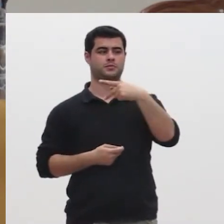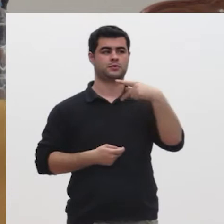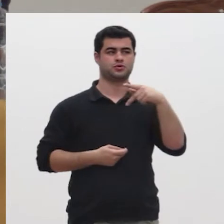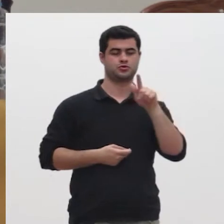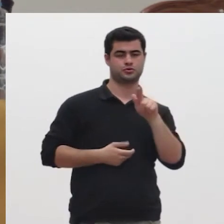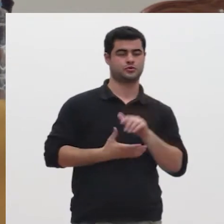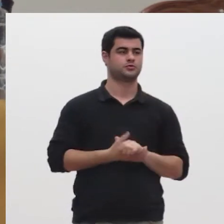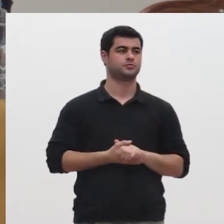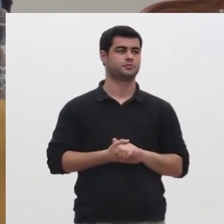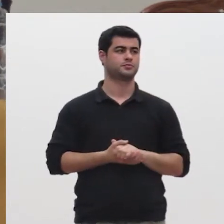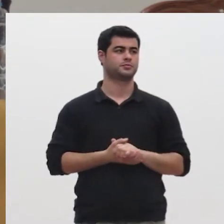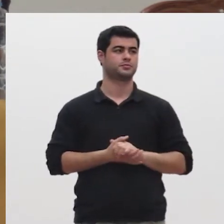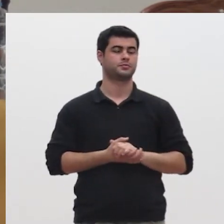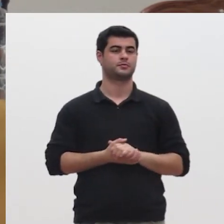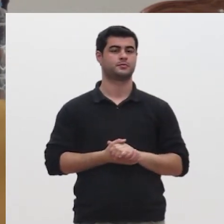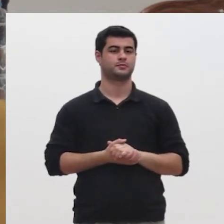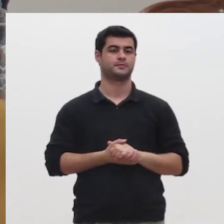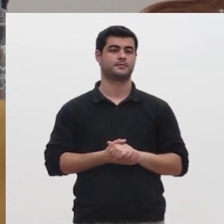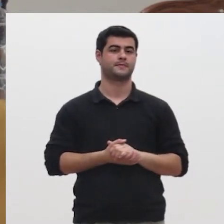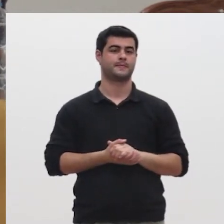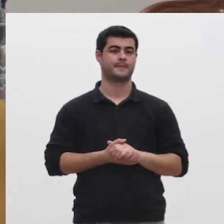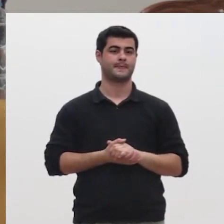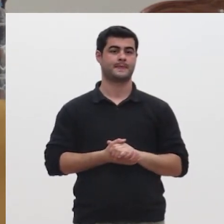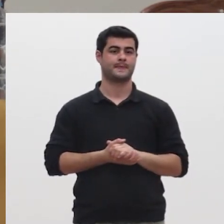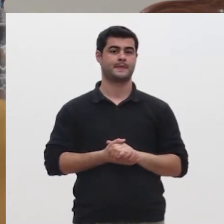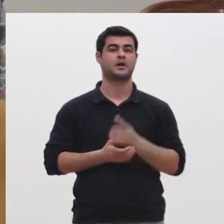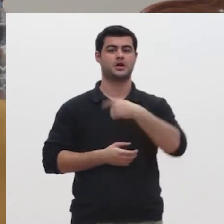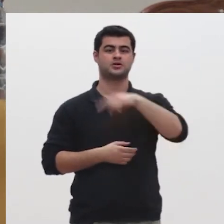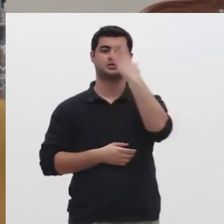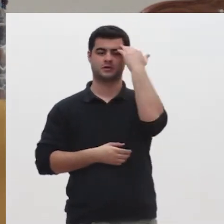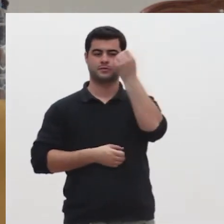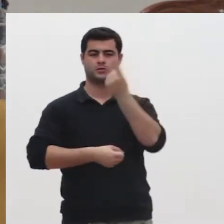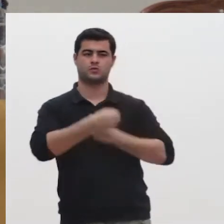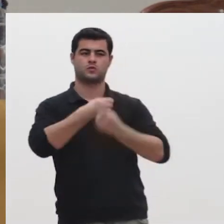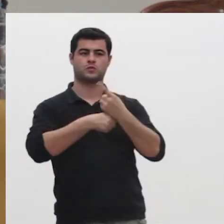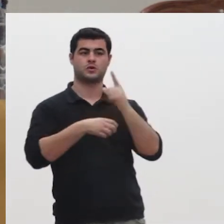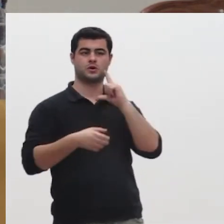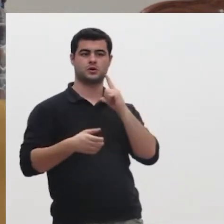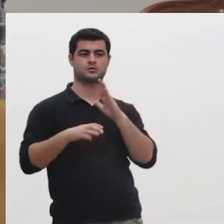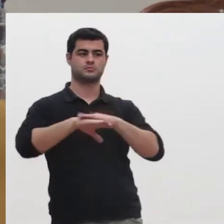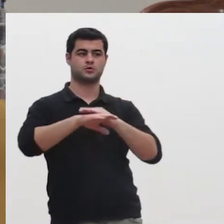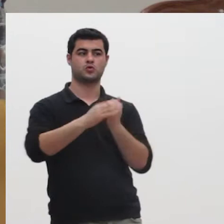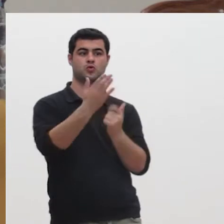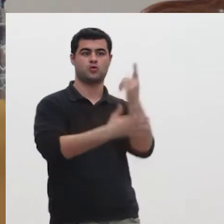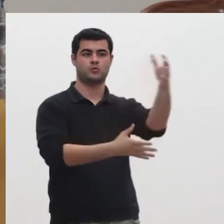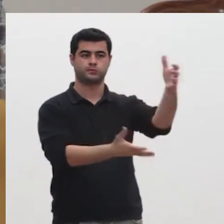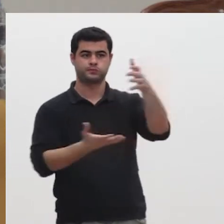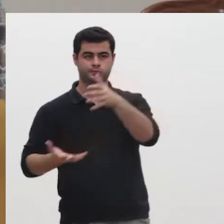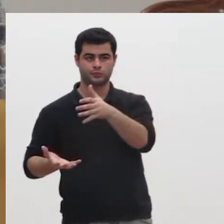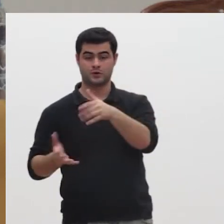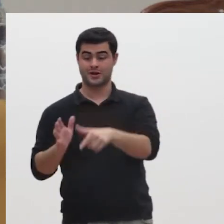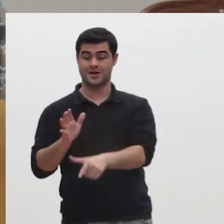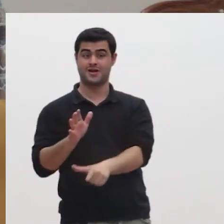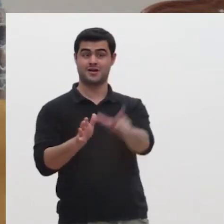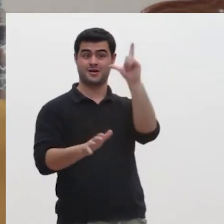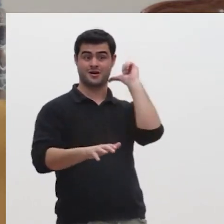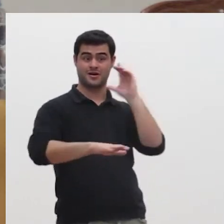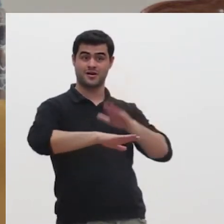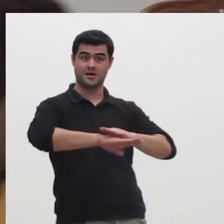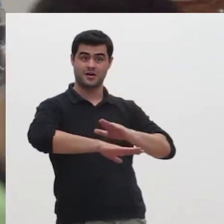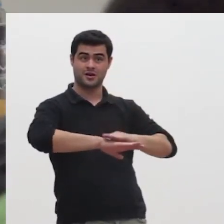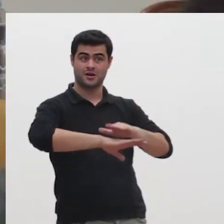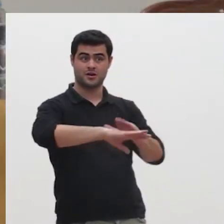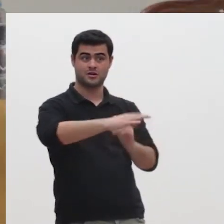Esse edital, a gente sabe, quase com 1 ano de antecedência da aquisição. A gente tem todo o tempo antes da aquisição